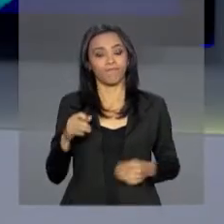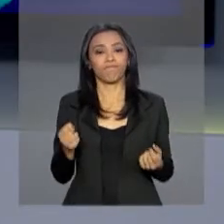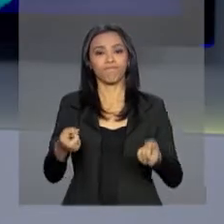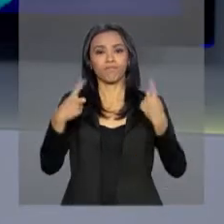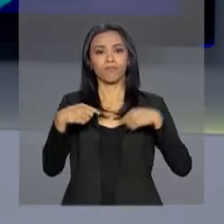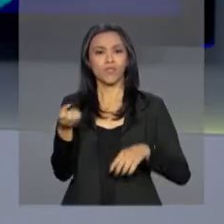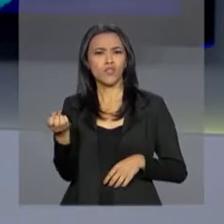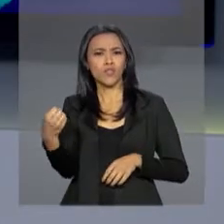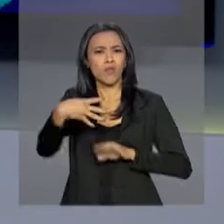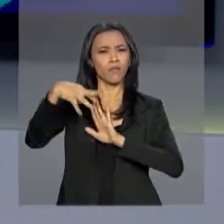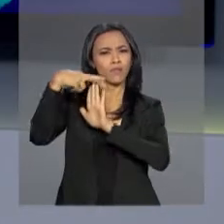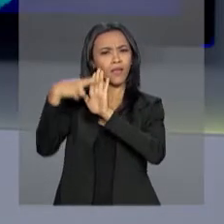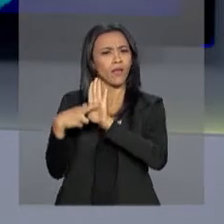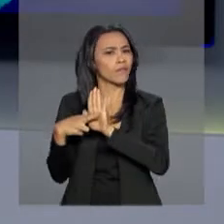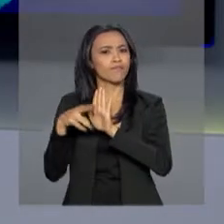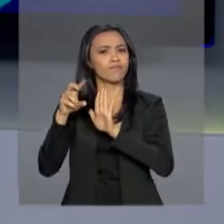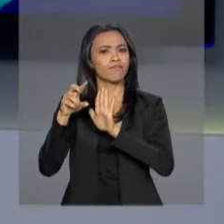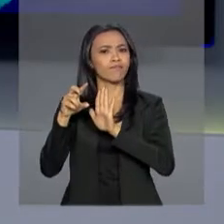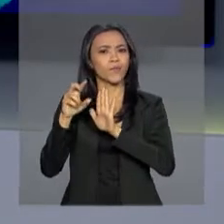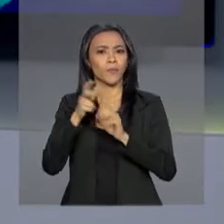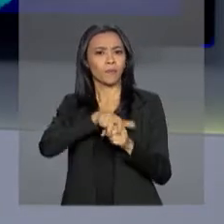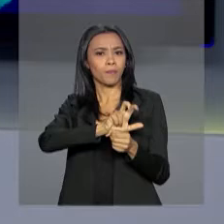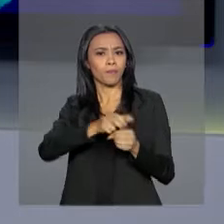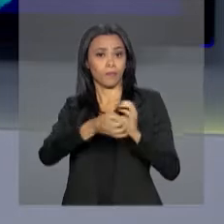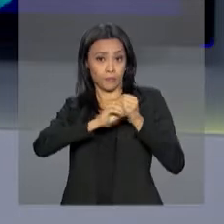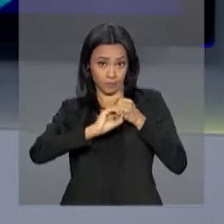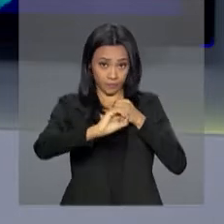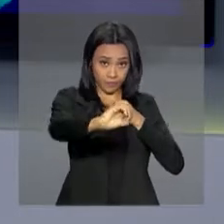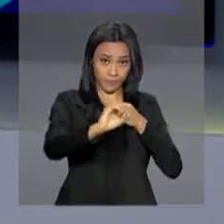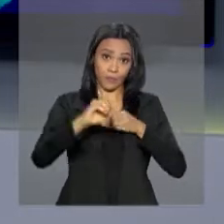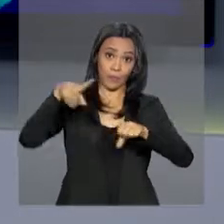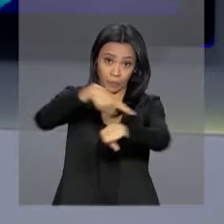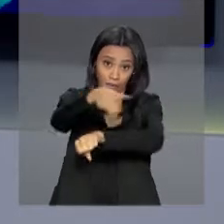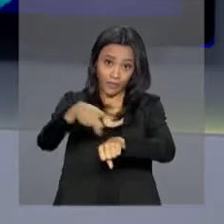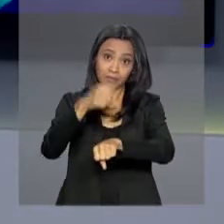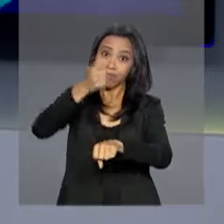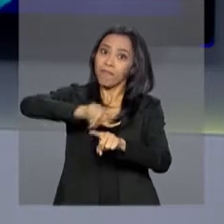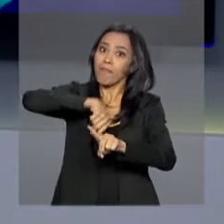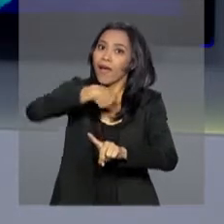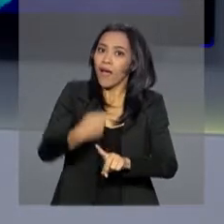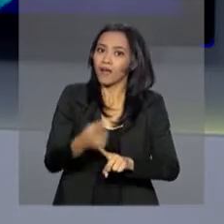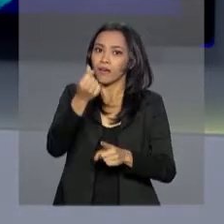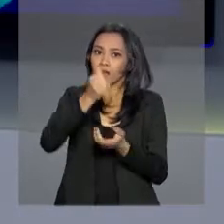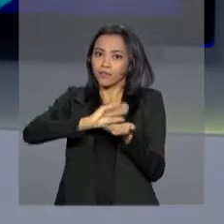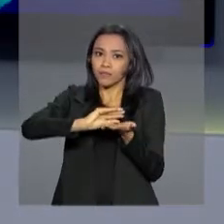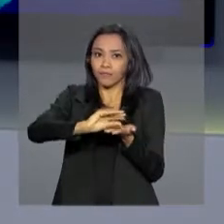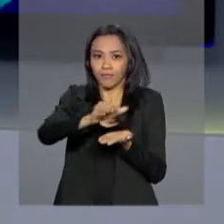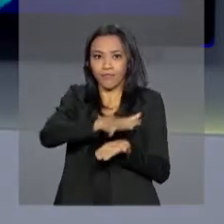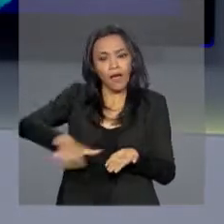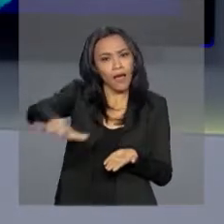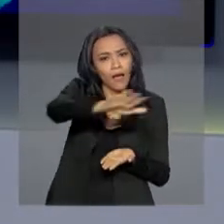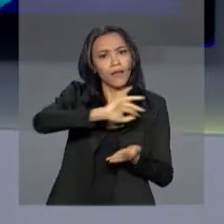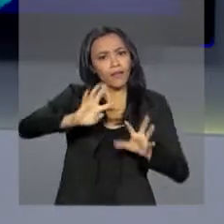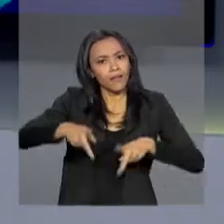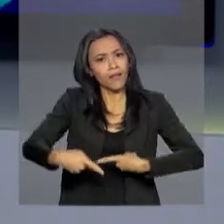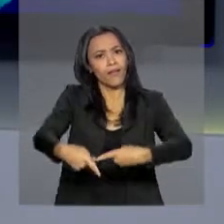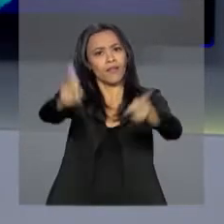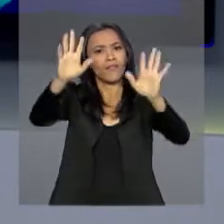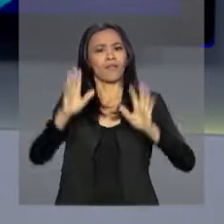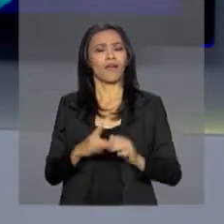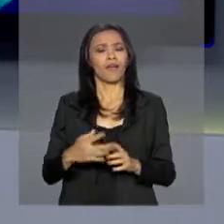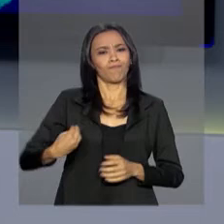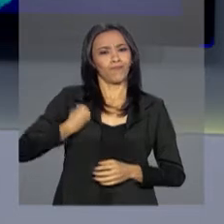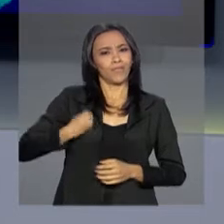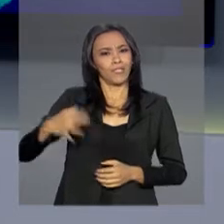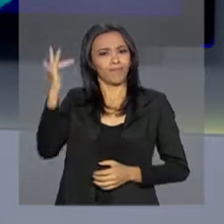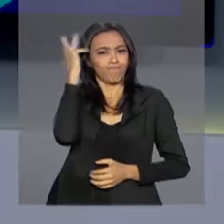novas regras para os aimé para o saneamento básico no país vão garantir mais investimentos no setor e levar mais qualidade de vida